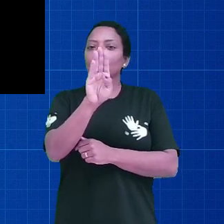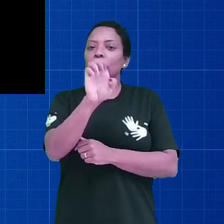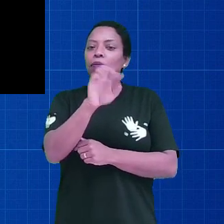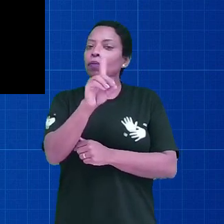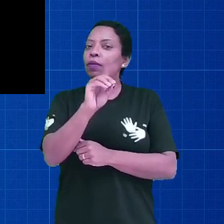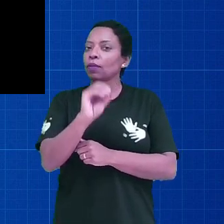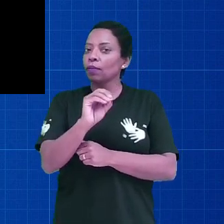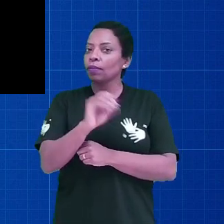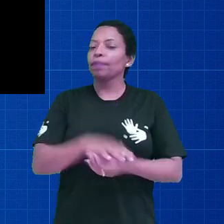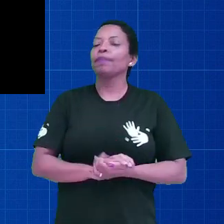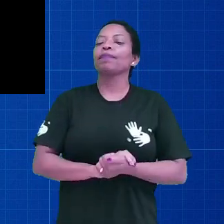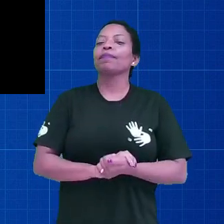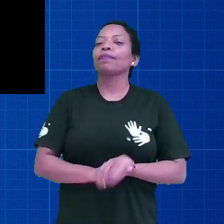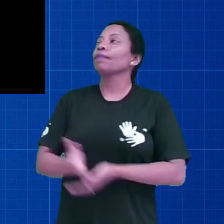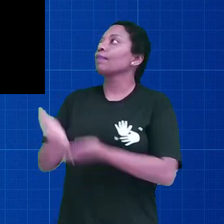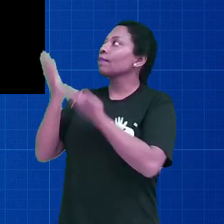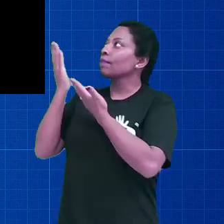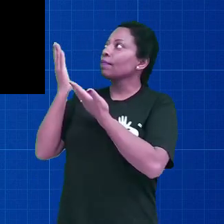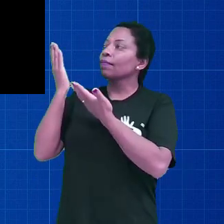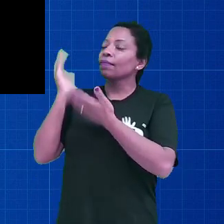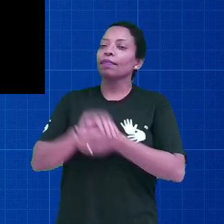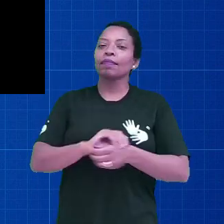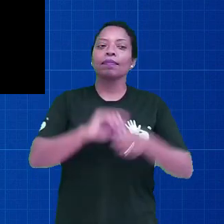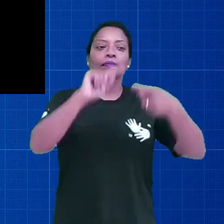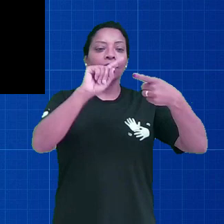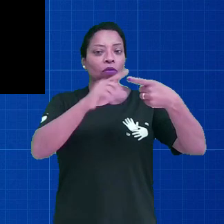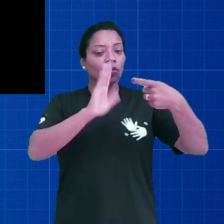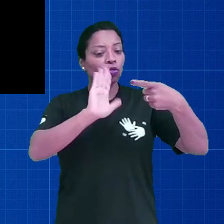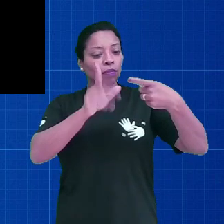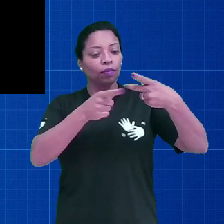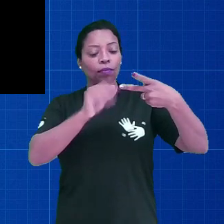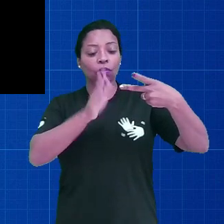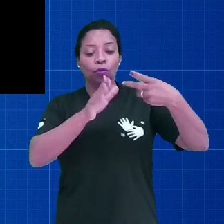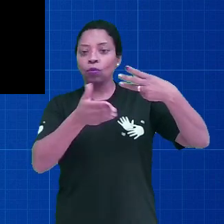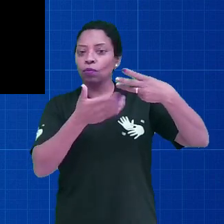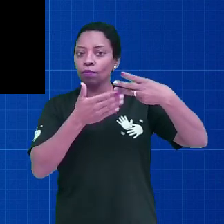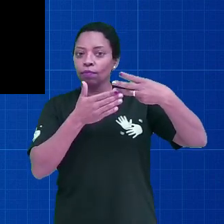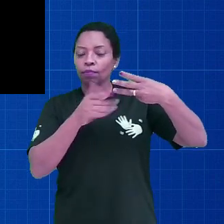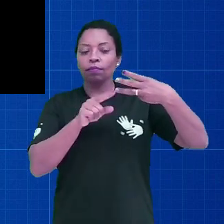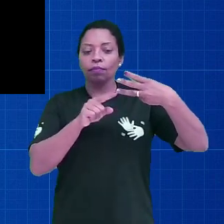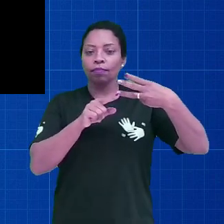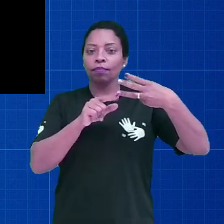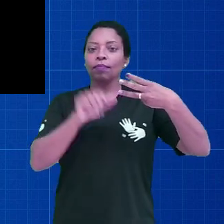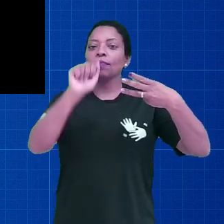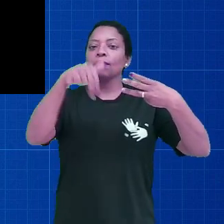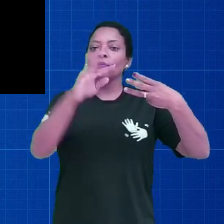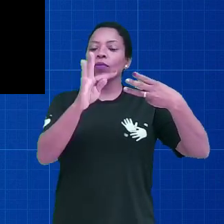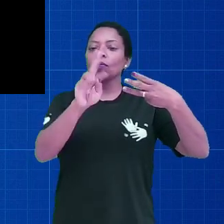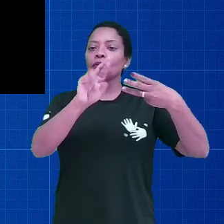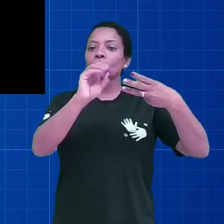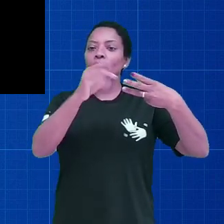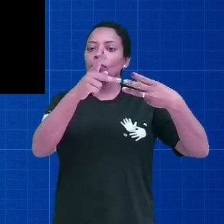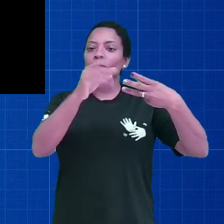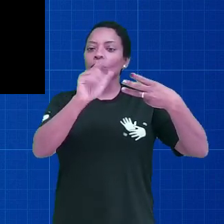E questões antropogênicas. Então, antropogênicas, né? Então, que tem a origem